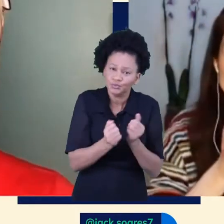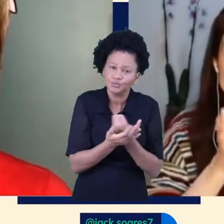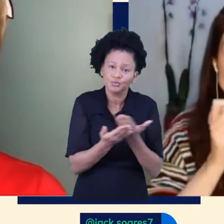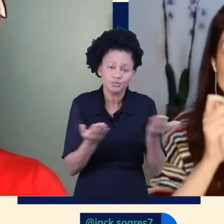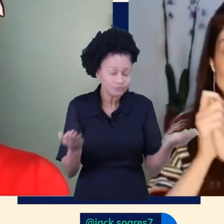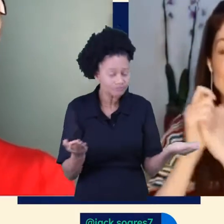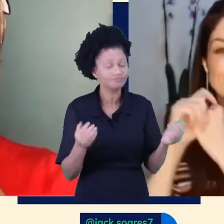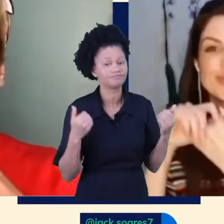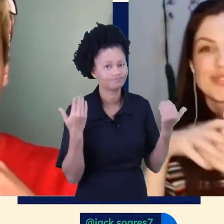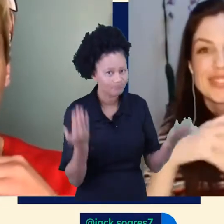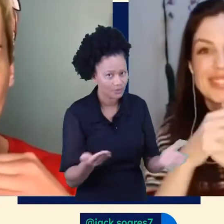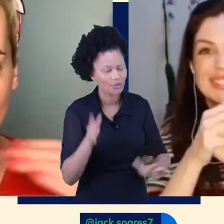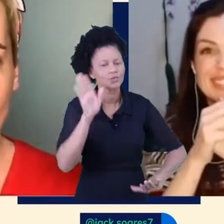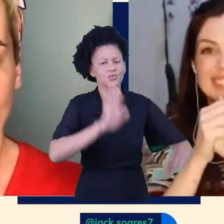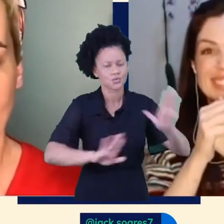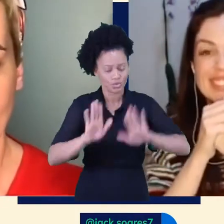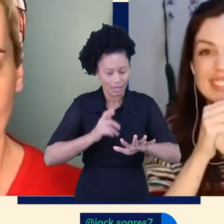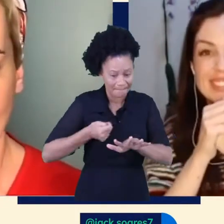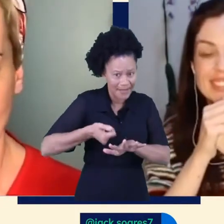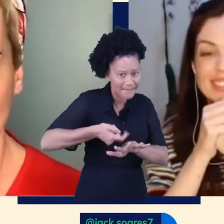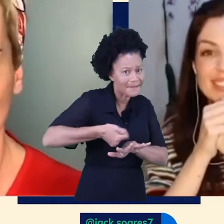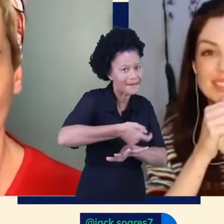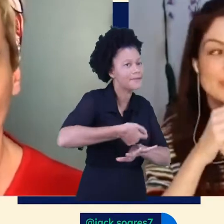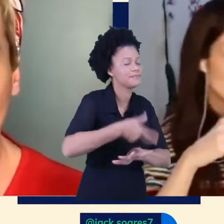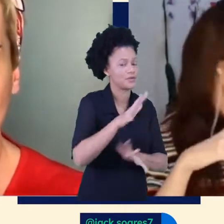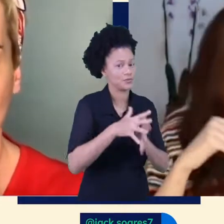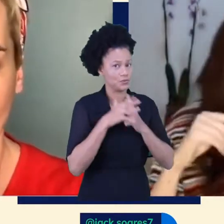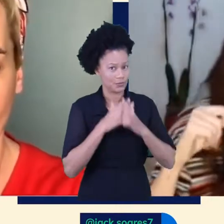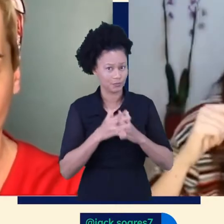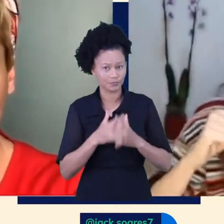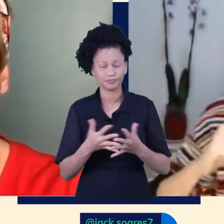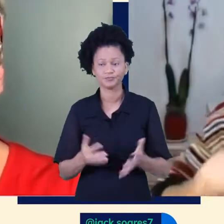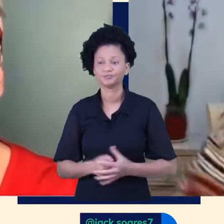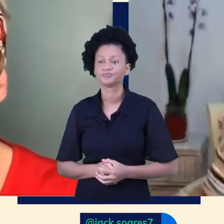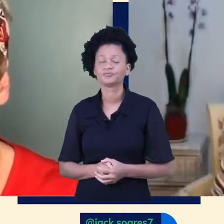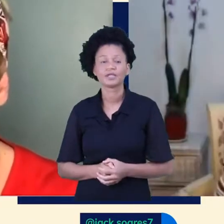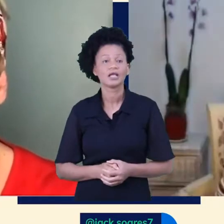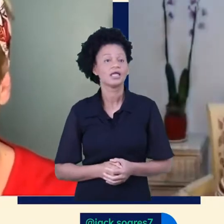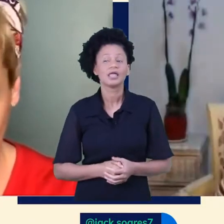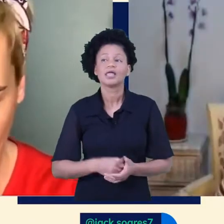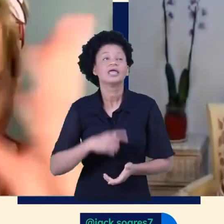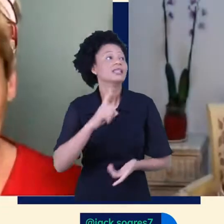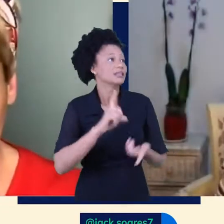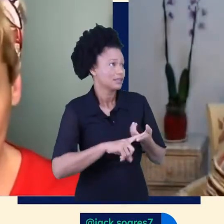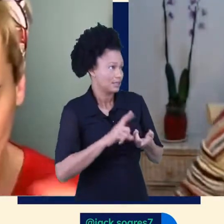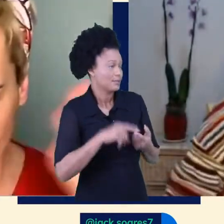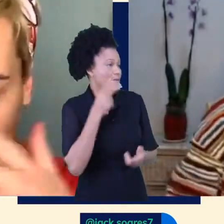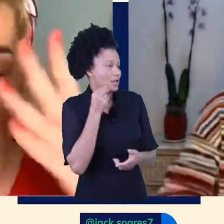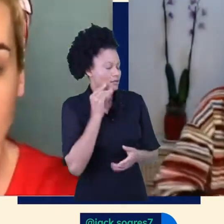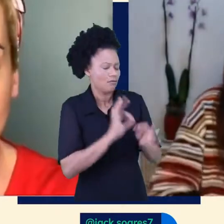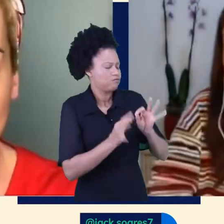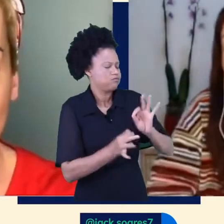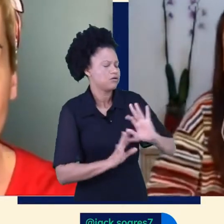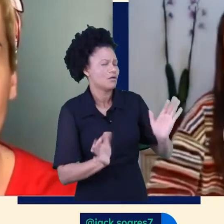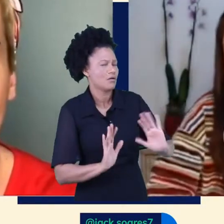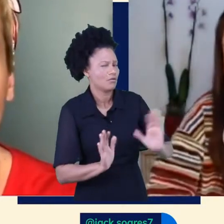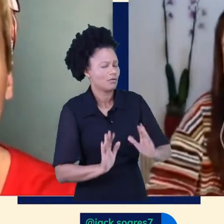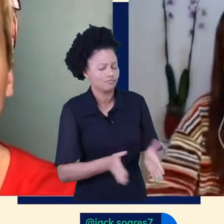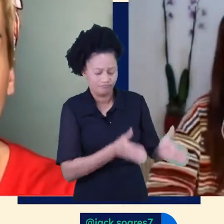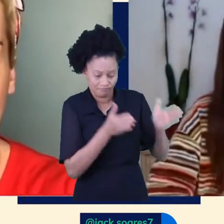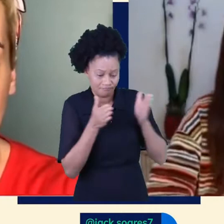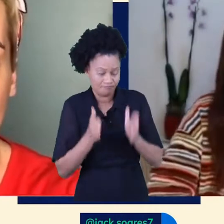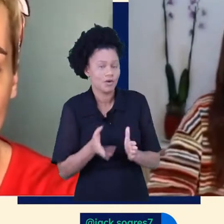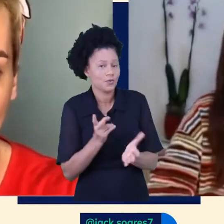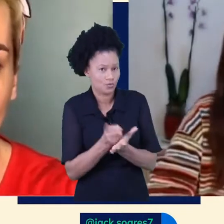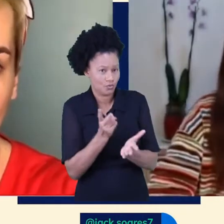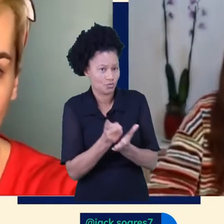confundirem. Inclusive, Carol, a gente não vai se estender nesse assunto agora para poder falar sobre Tá. gênero em outras, né, outras questões a